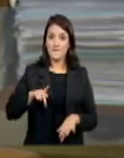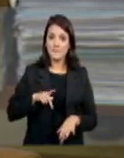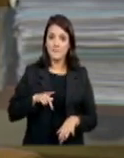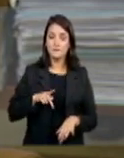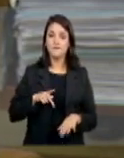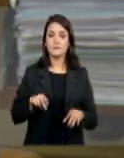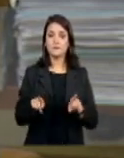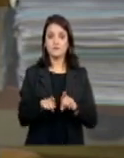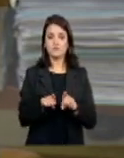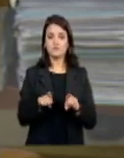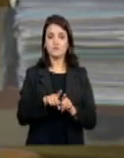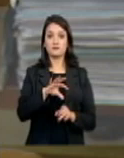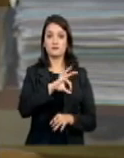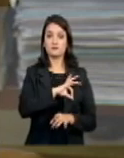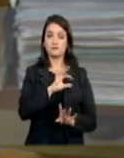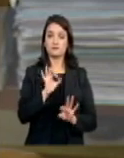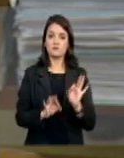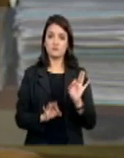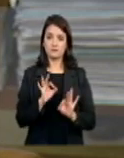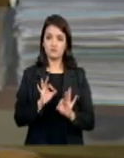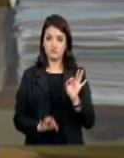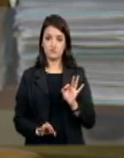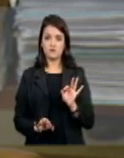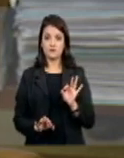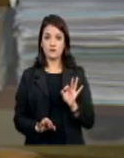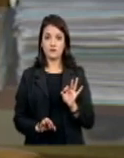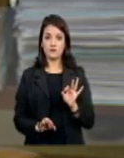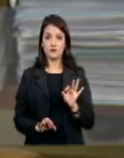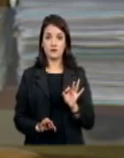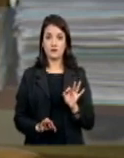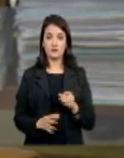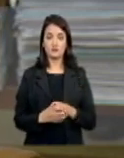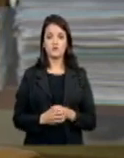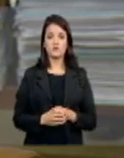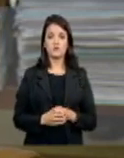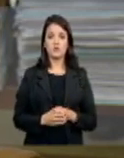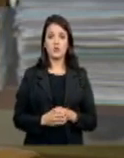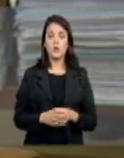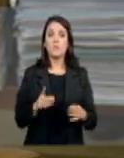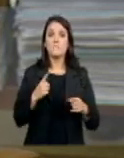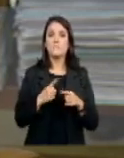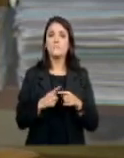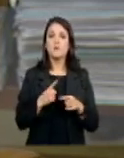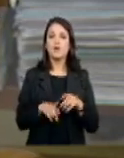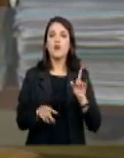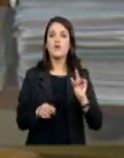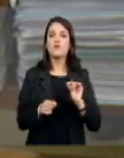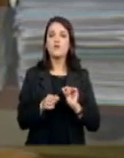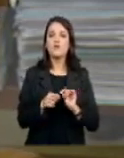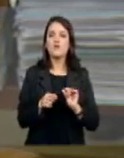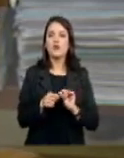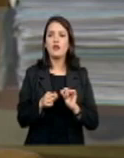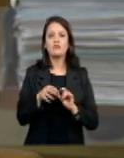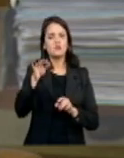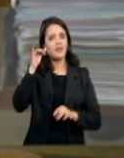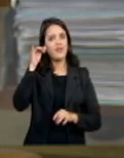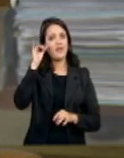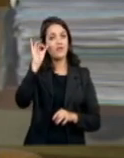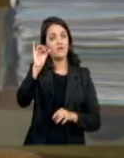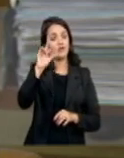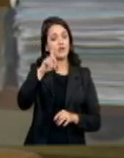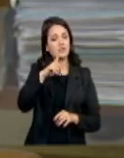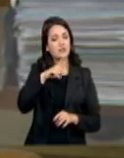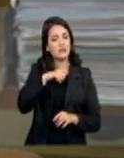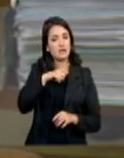e da polícia judiciária impedindo-os de proceder caso dispensada fosse